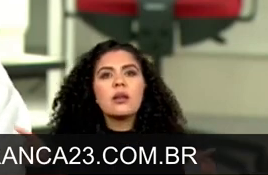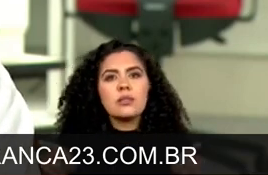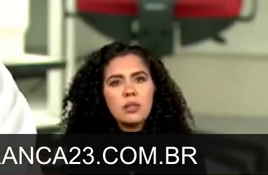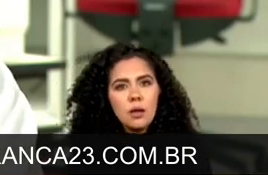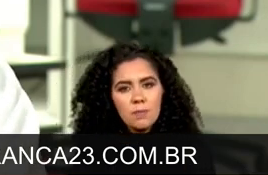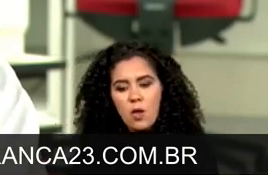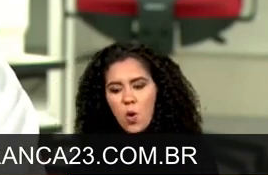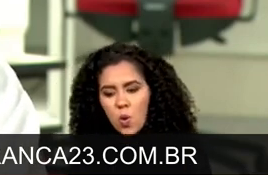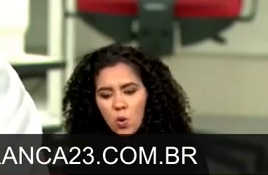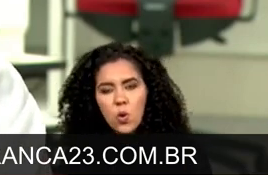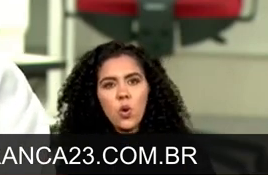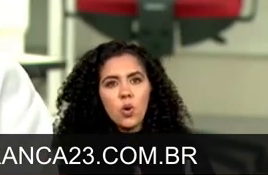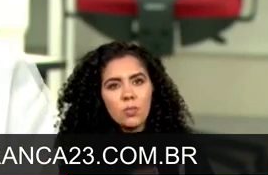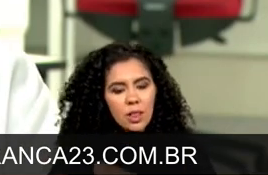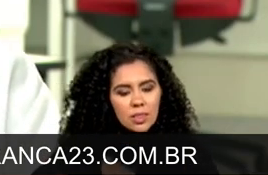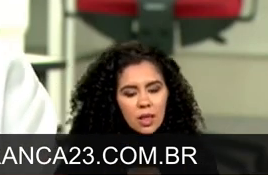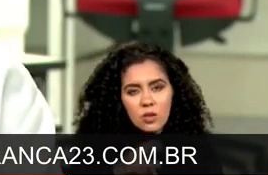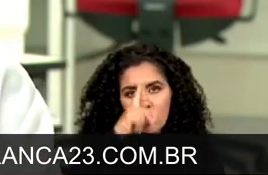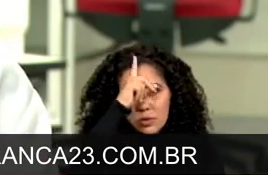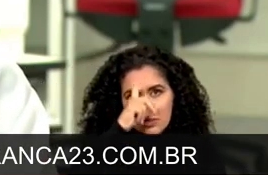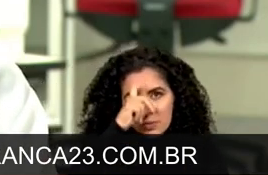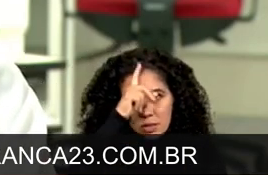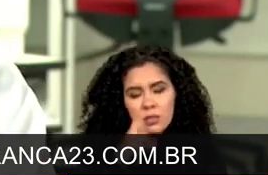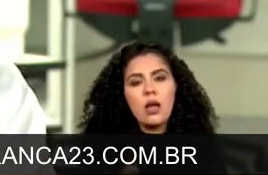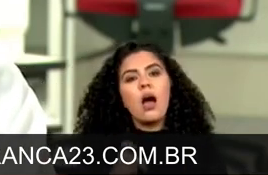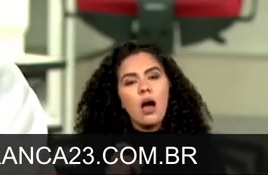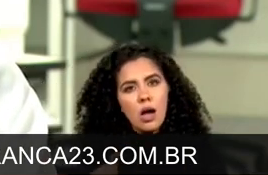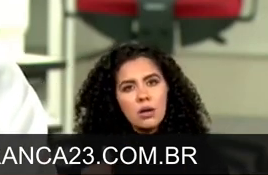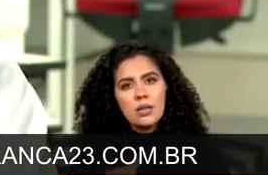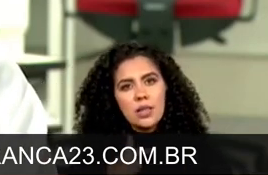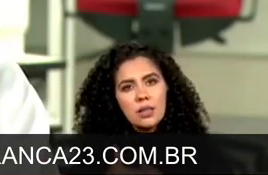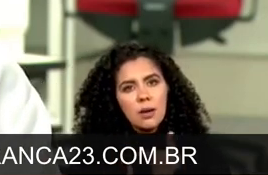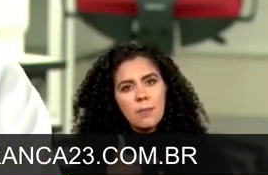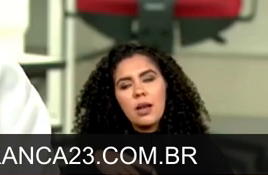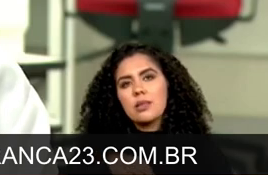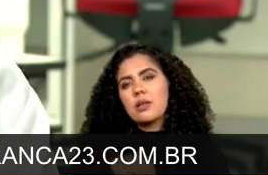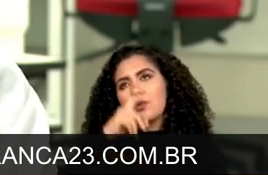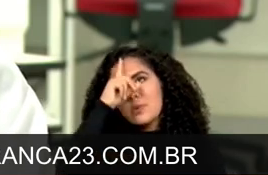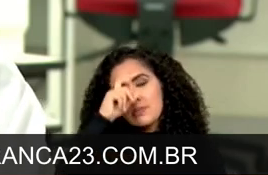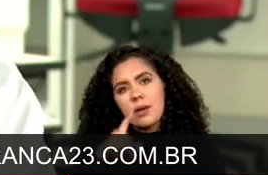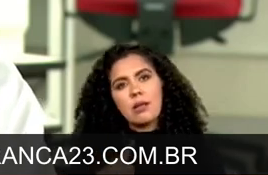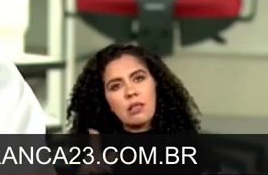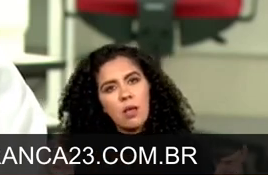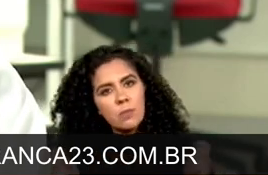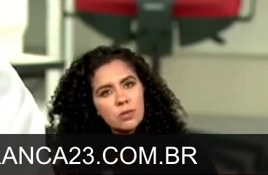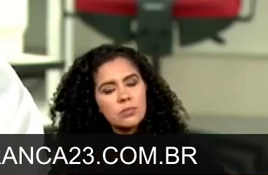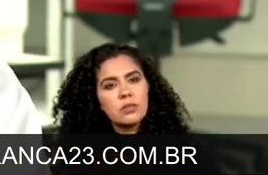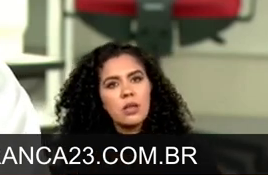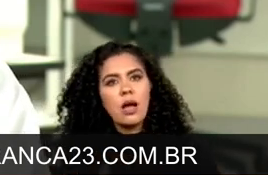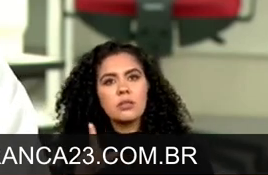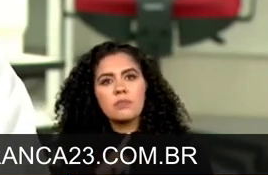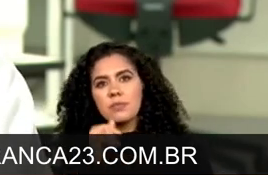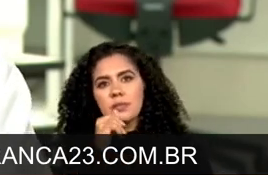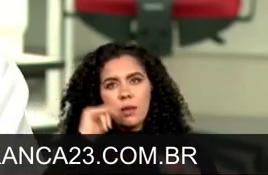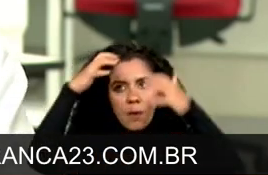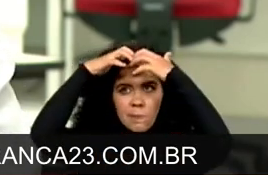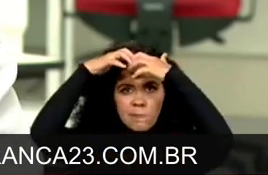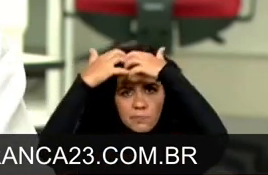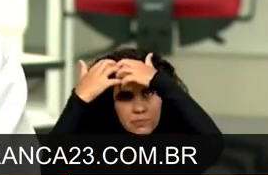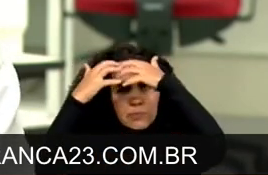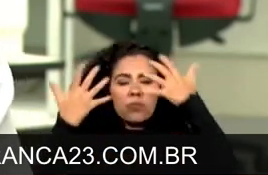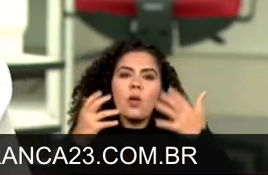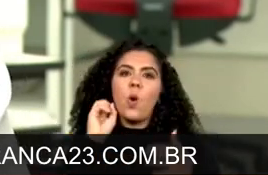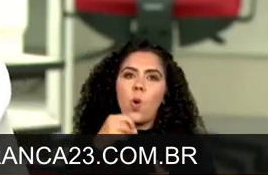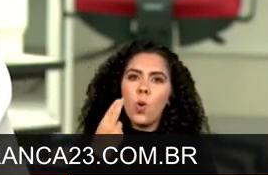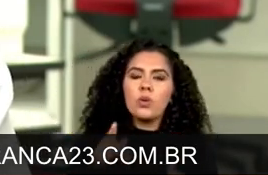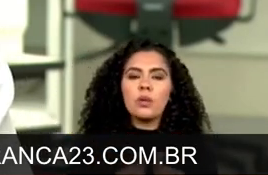interhospitalares de transplantes, que são pessoas que trabalham em determinados hospitais onde tem possibilidade de morte encefálica e